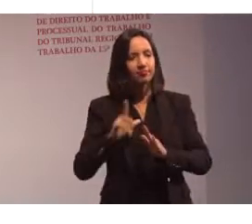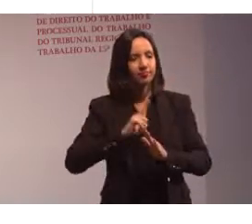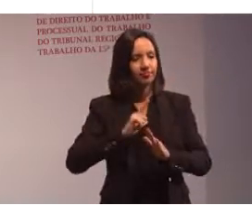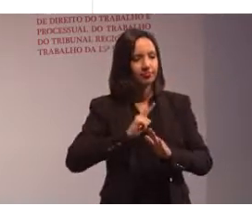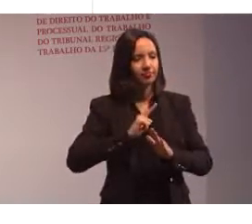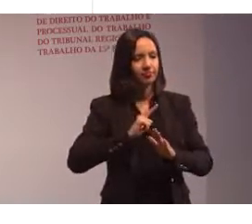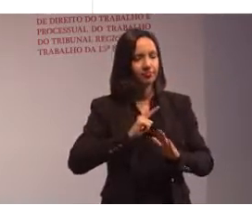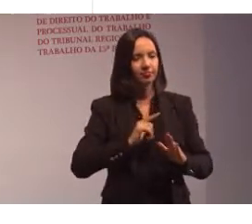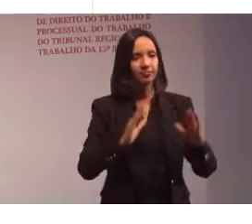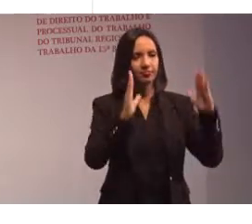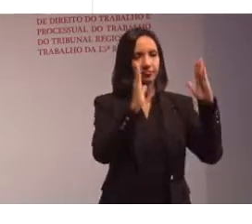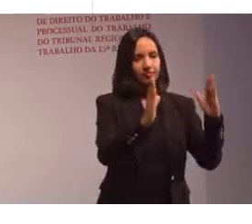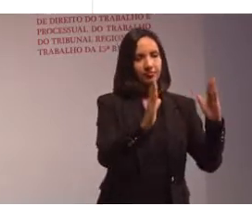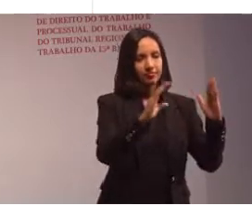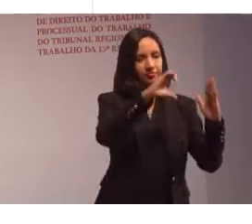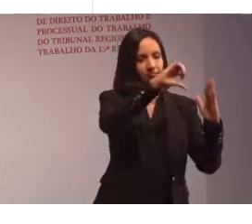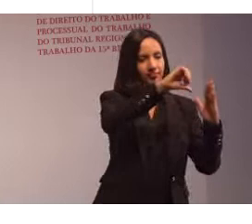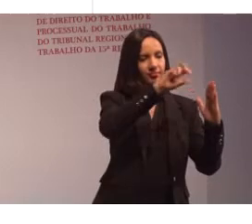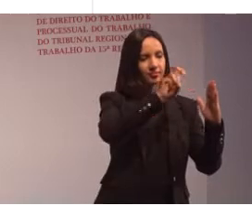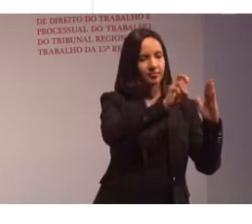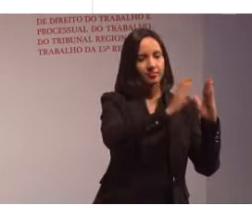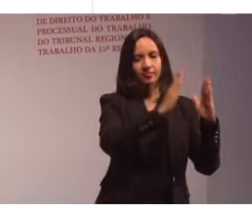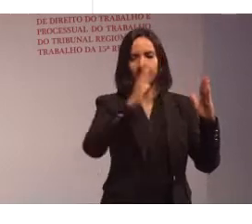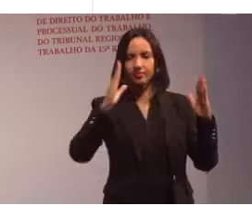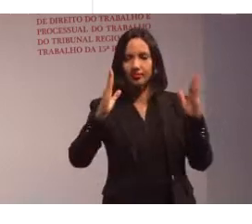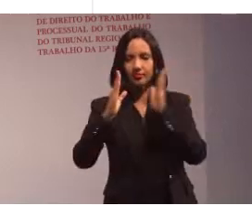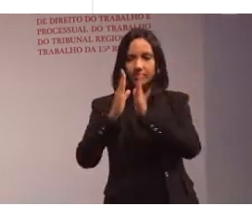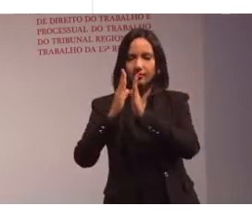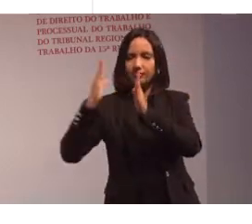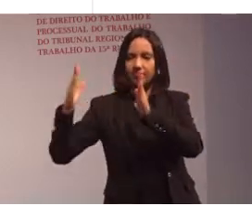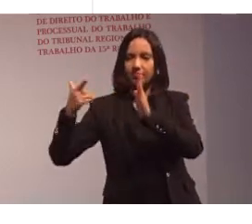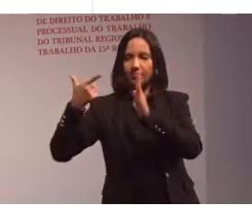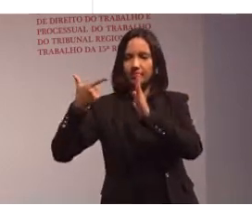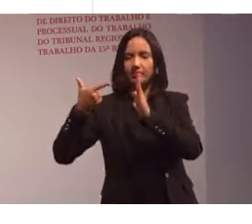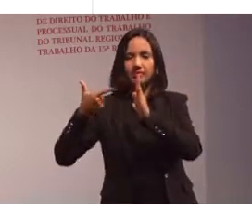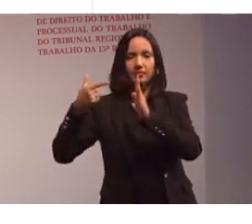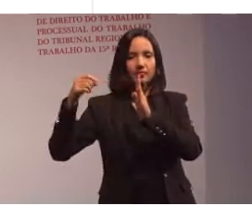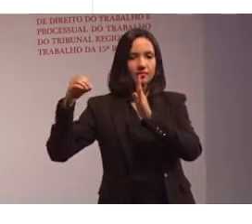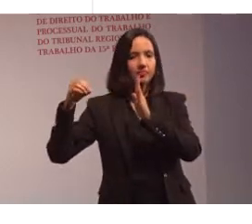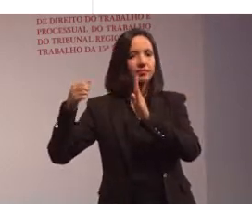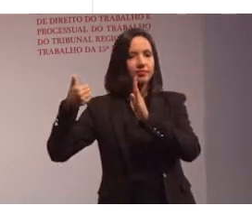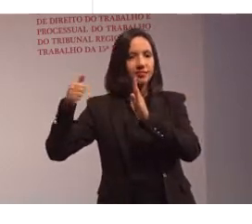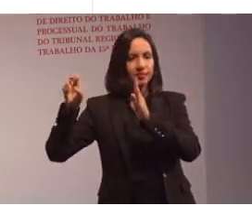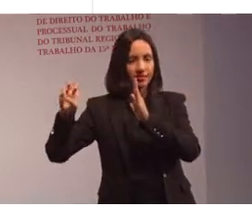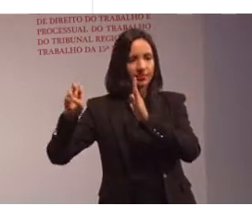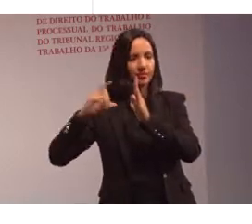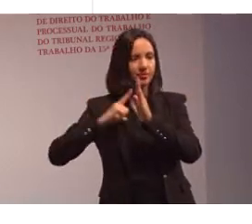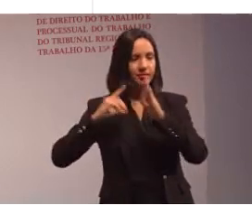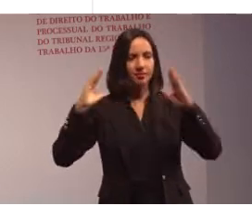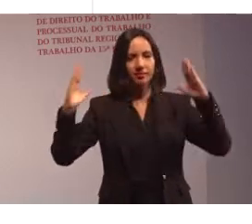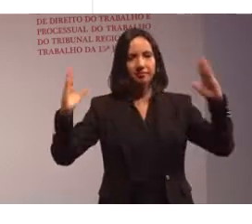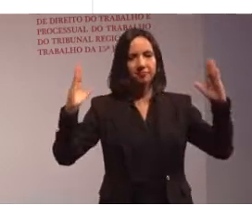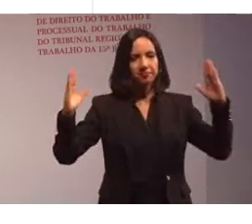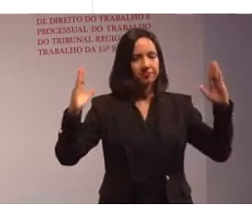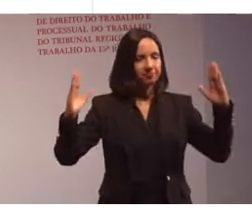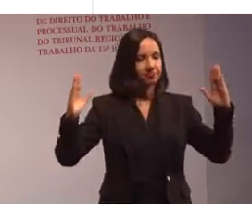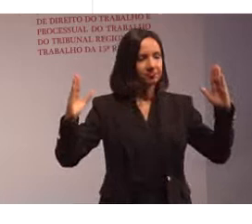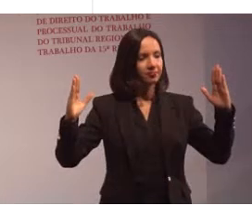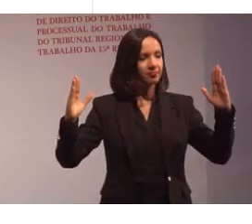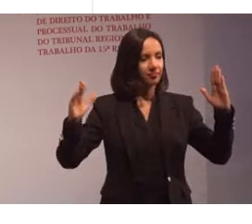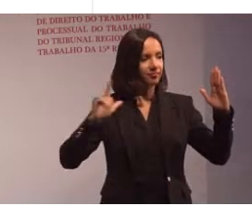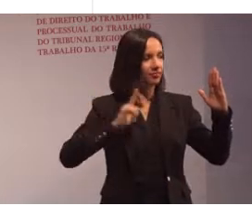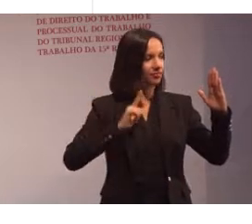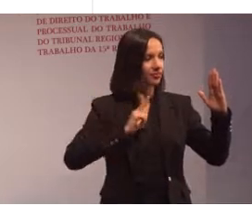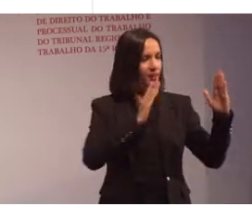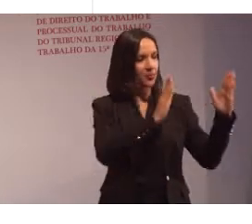de 95 a 2015, quer dizer, em 20 anos, a automação, a robotização, principalmente por conta